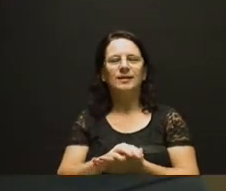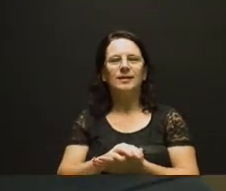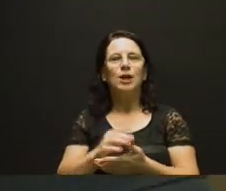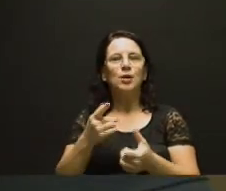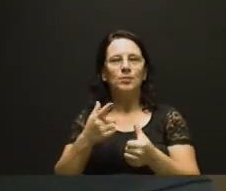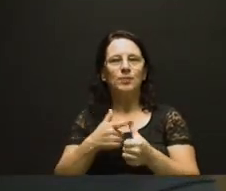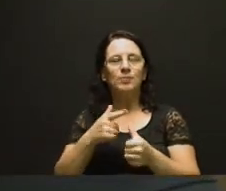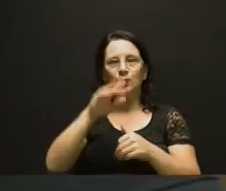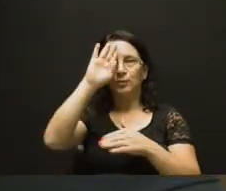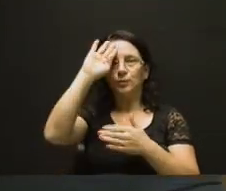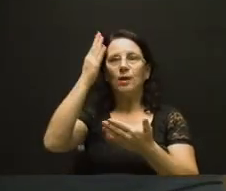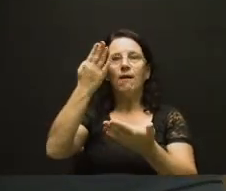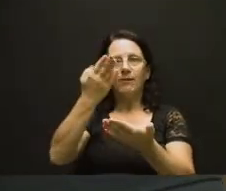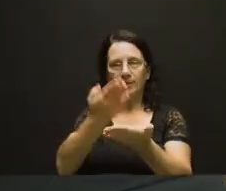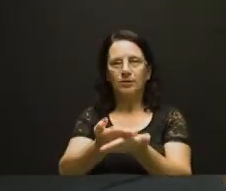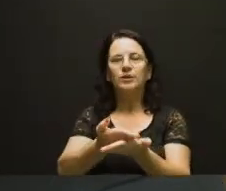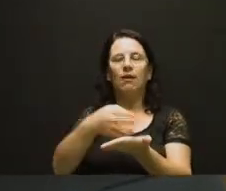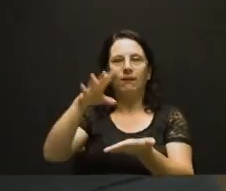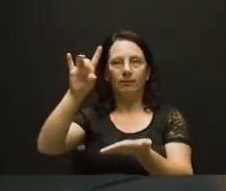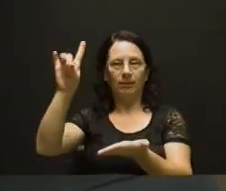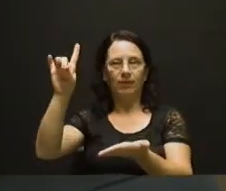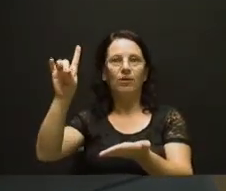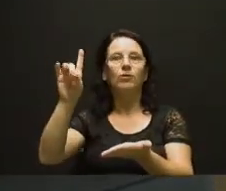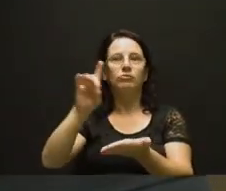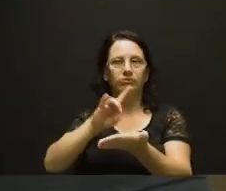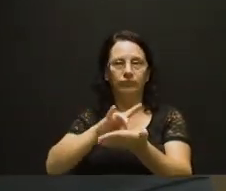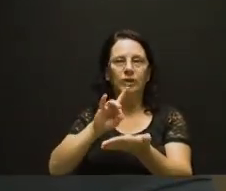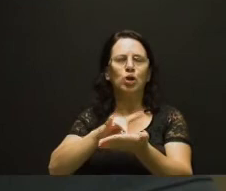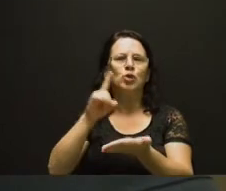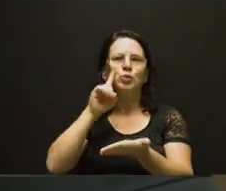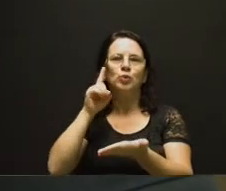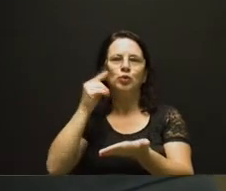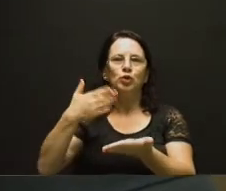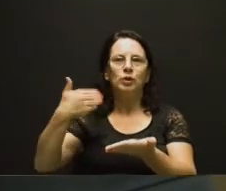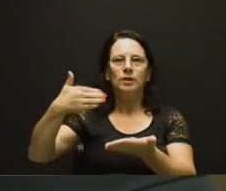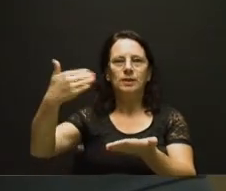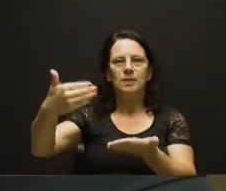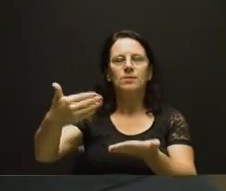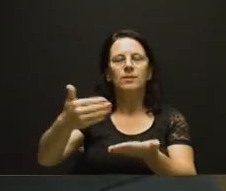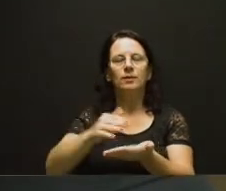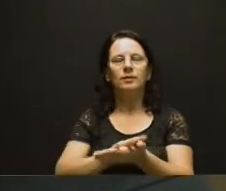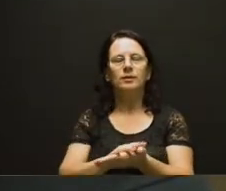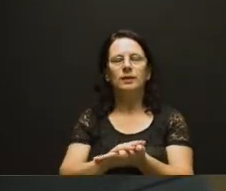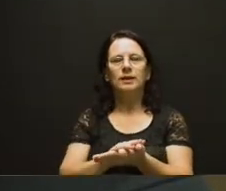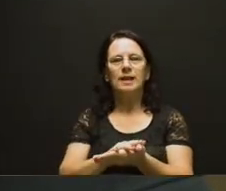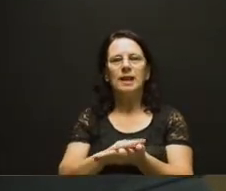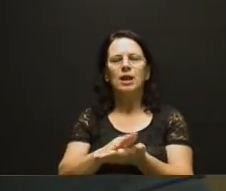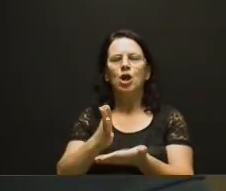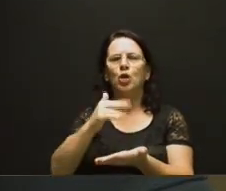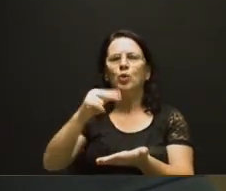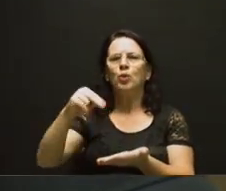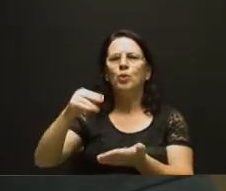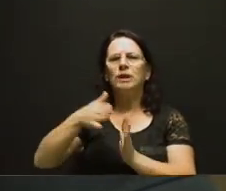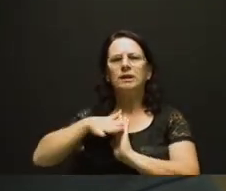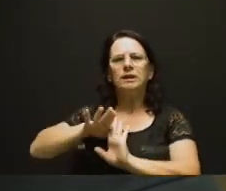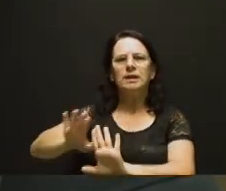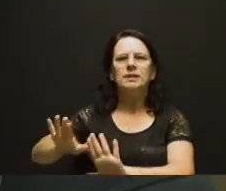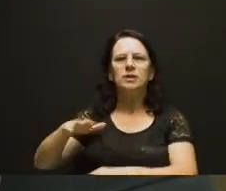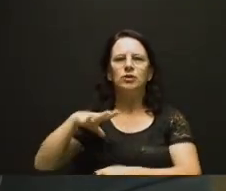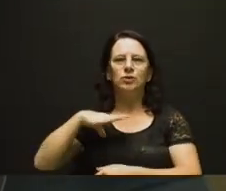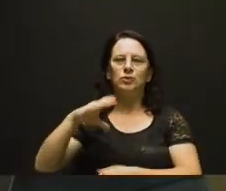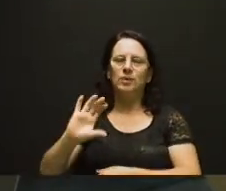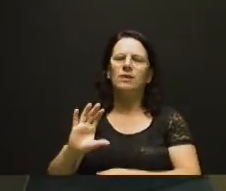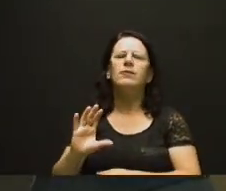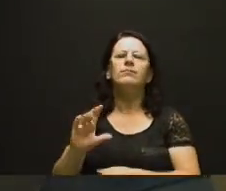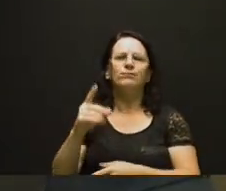primeiro a crença em deus aí acreditando em dias melhores e o falo para vocês não desista de cubatão mesmo no meio